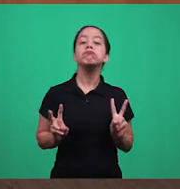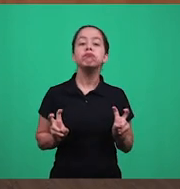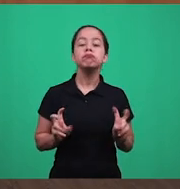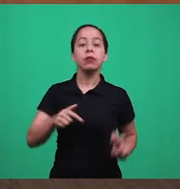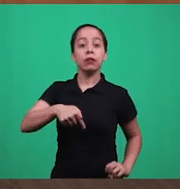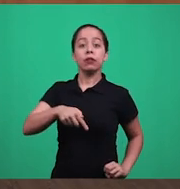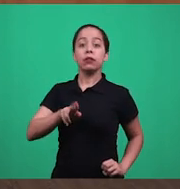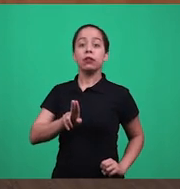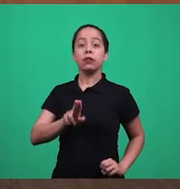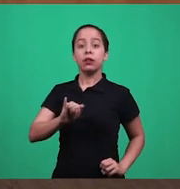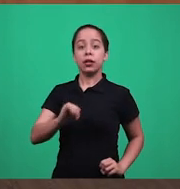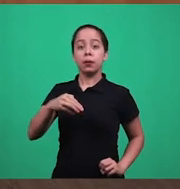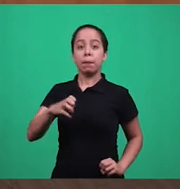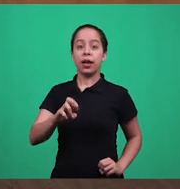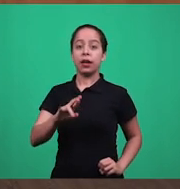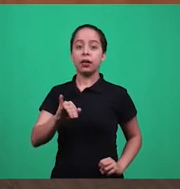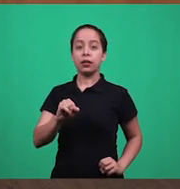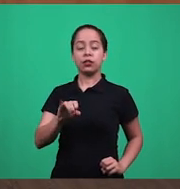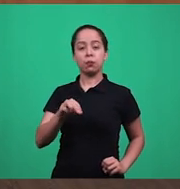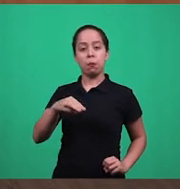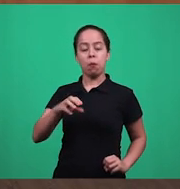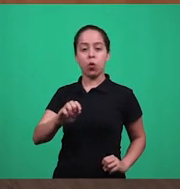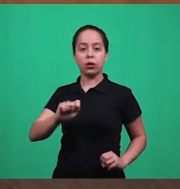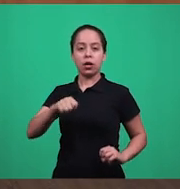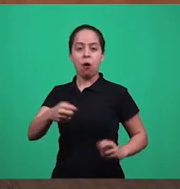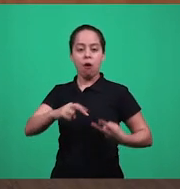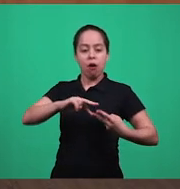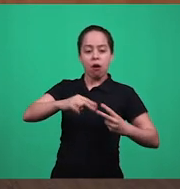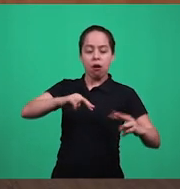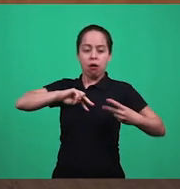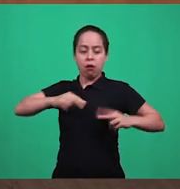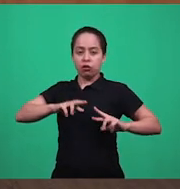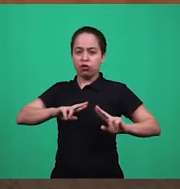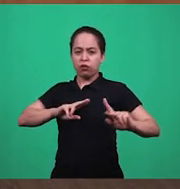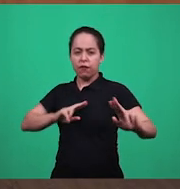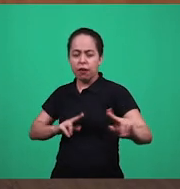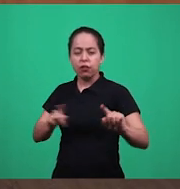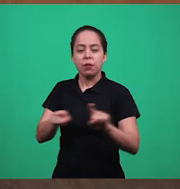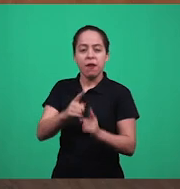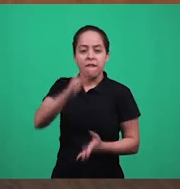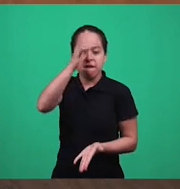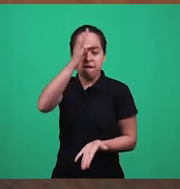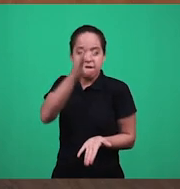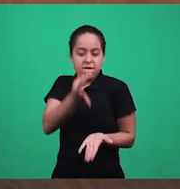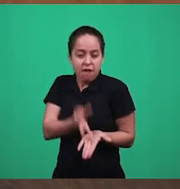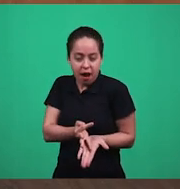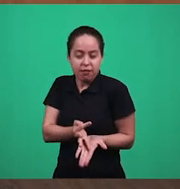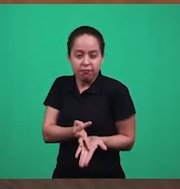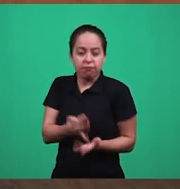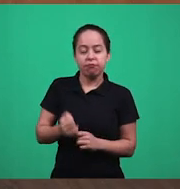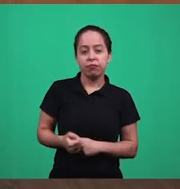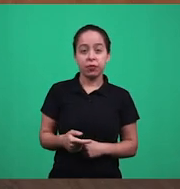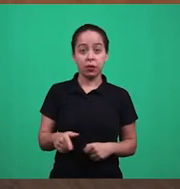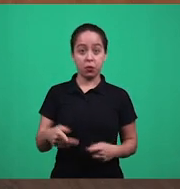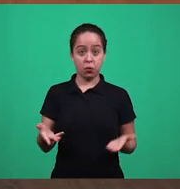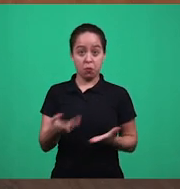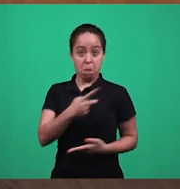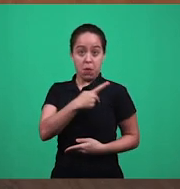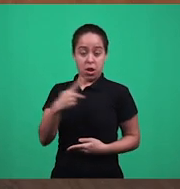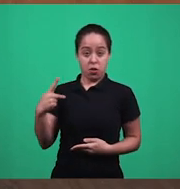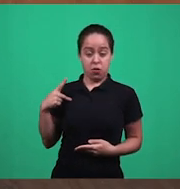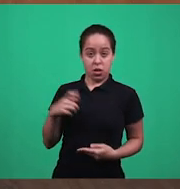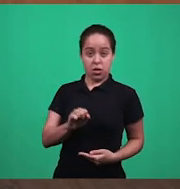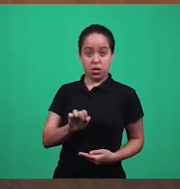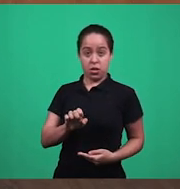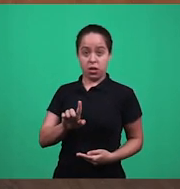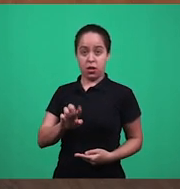foi Quimerismo e Fé. E no quadro Lições do Manaim, os pastores Daniel Moreira e Sérgio Souza irão tratar